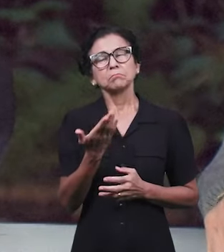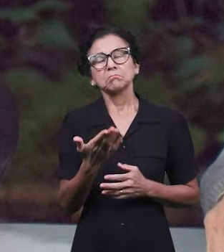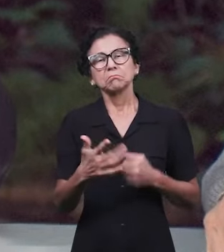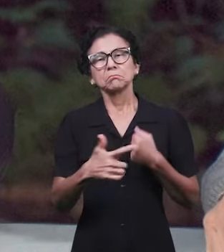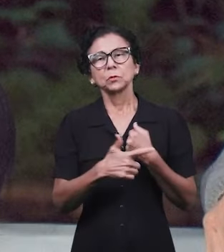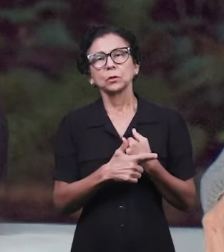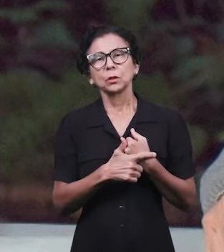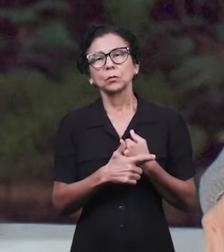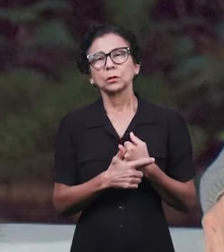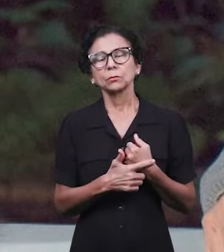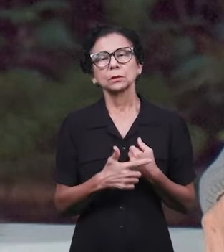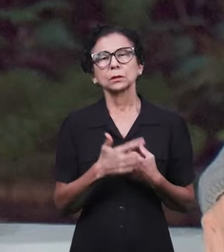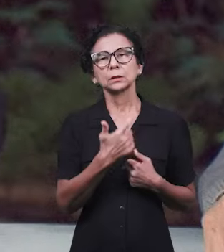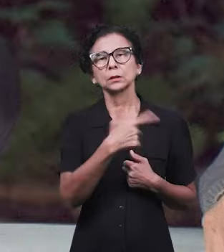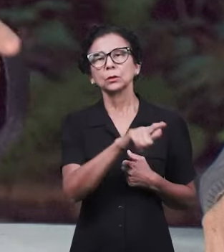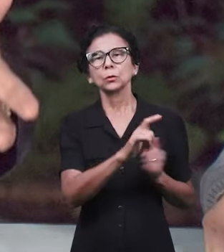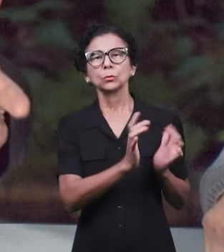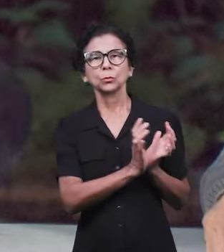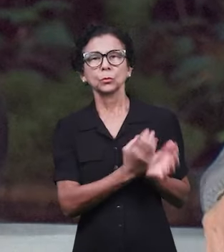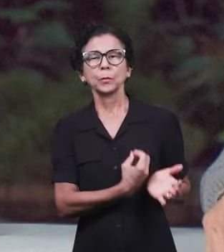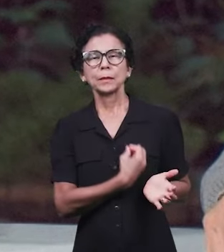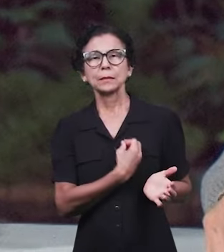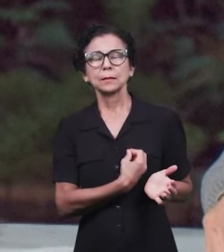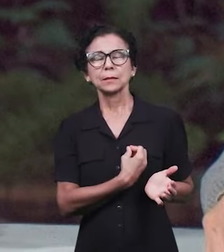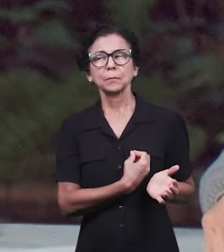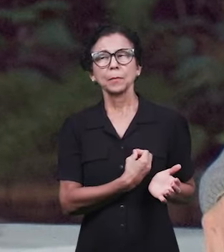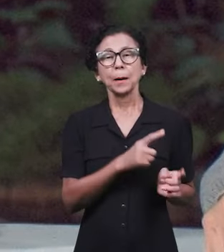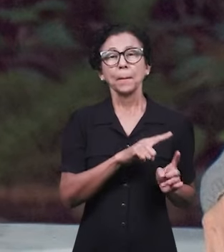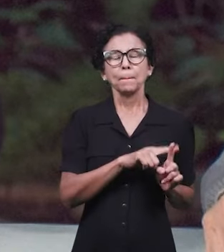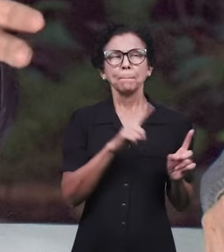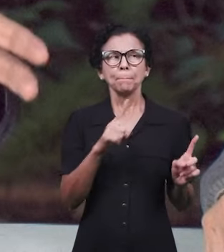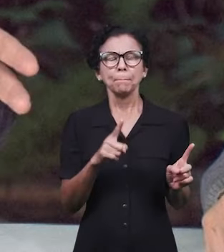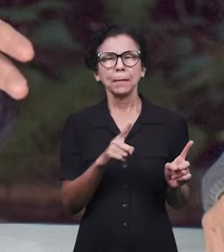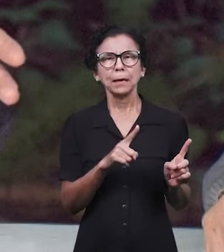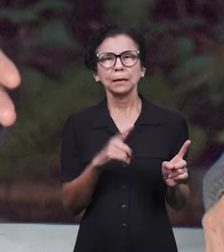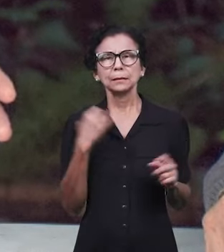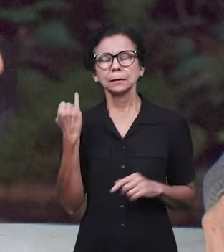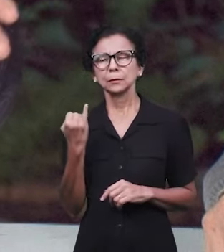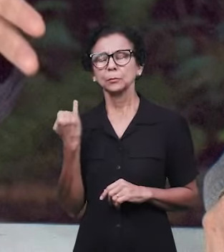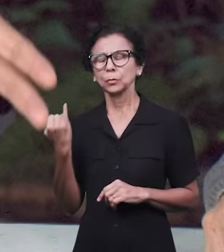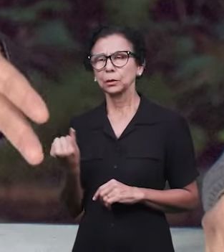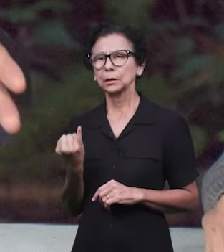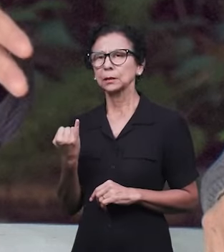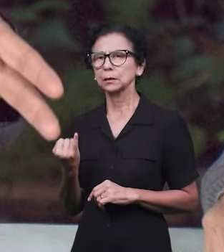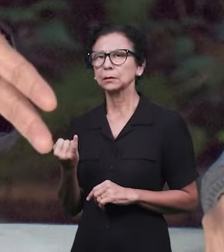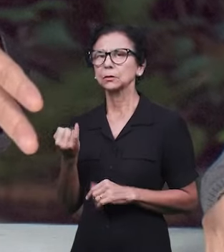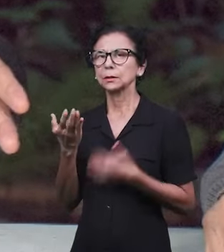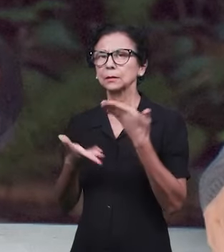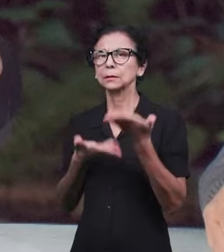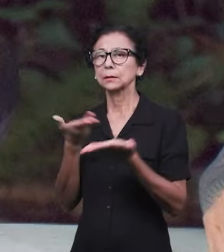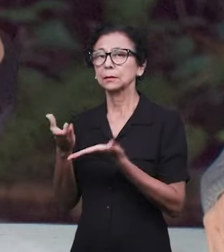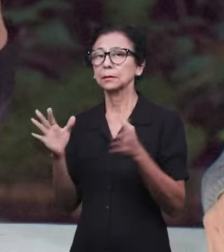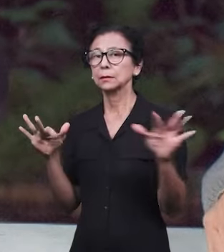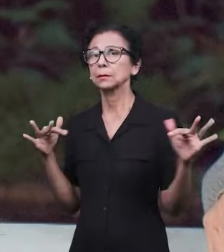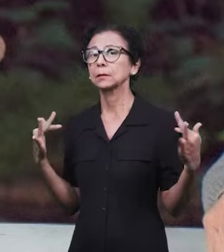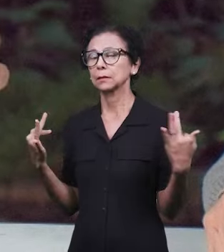alguma necessidade, perguntar a esta família, estar ali levando a elas